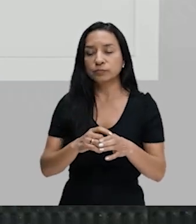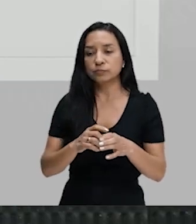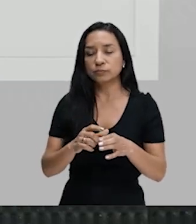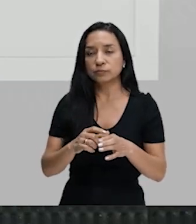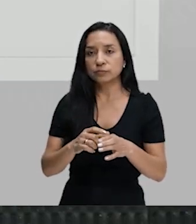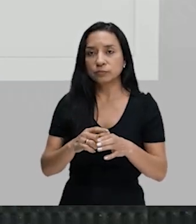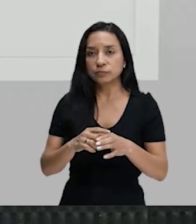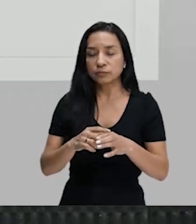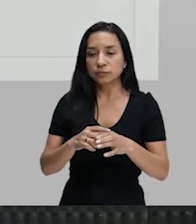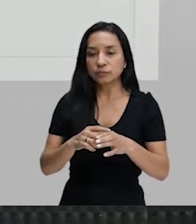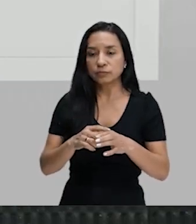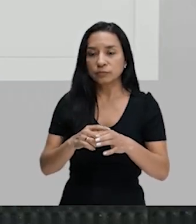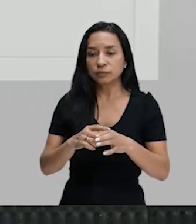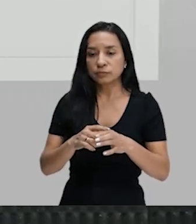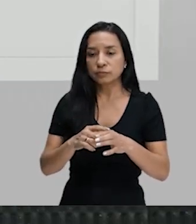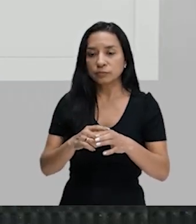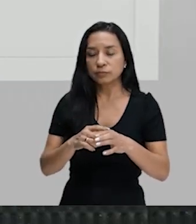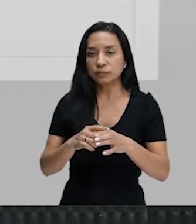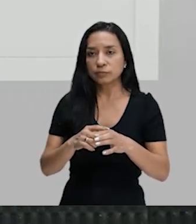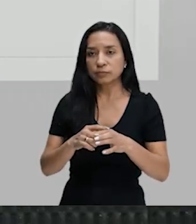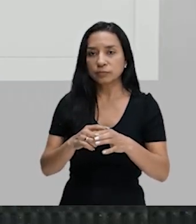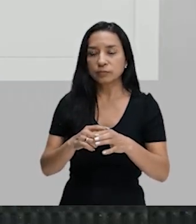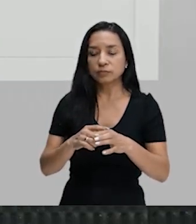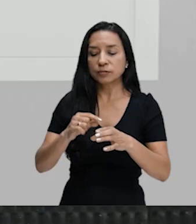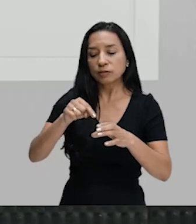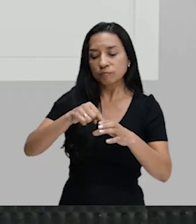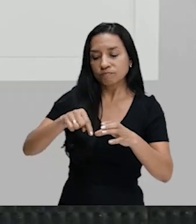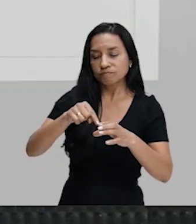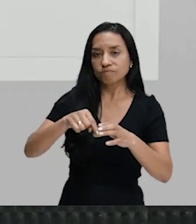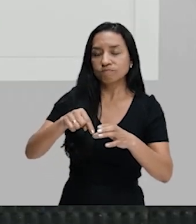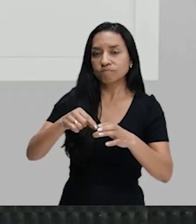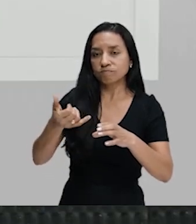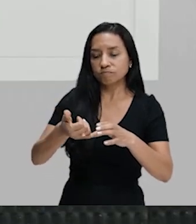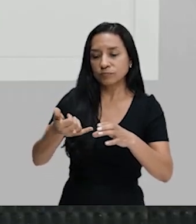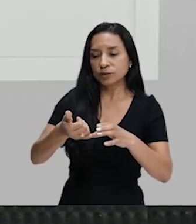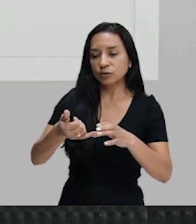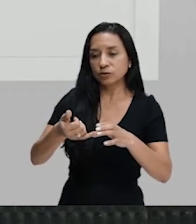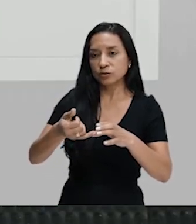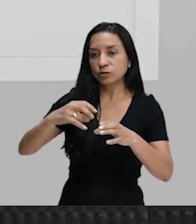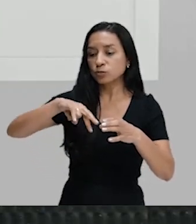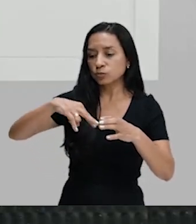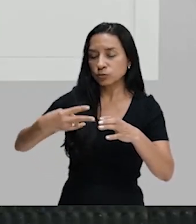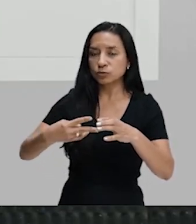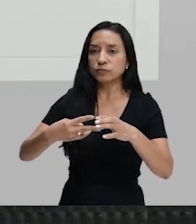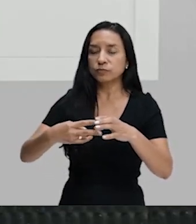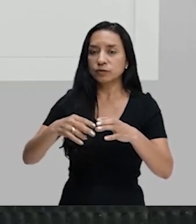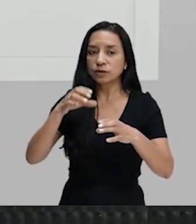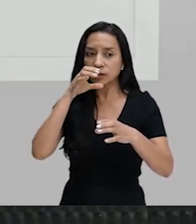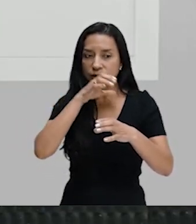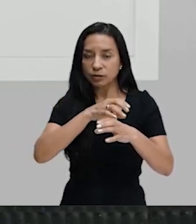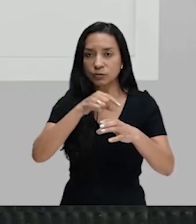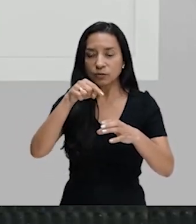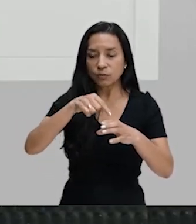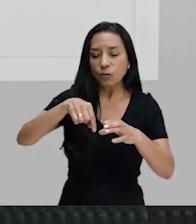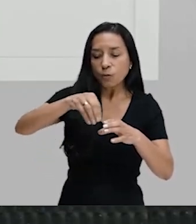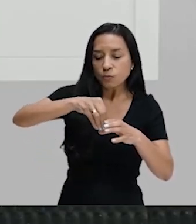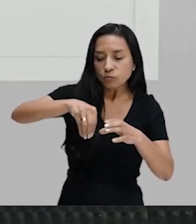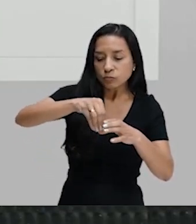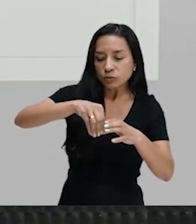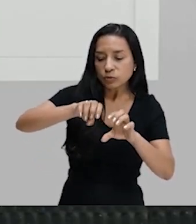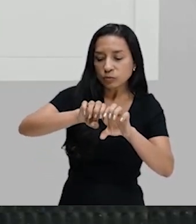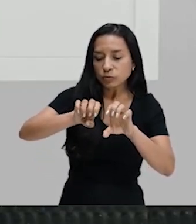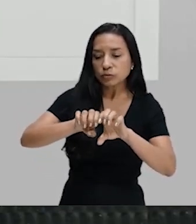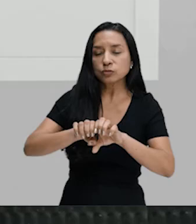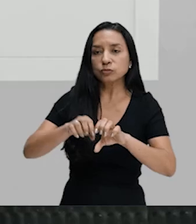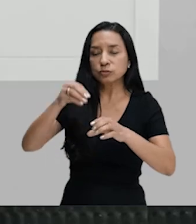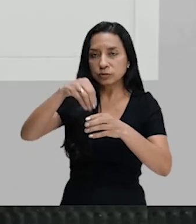Então recebe energia em forma de calor. Okay? Esse calor, a gente sabe que ele vai mexer com a estrutura interna